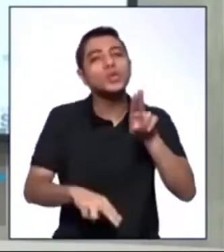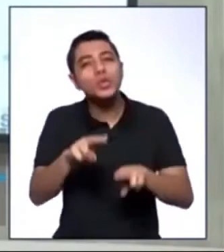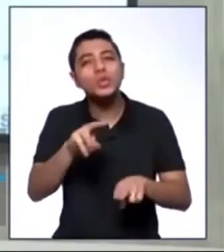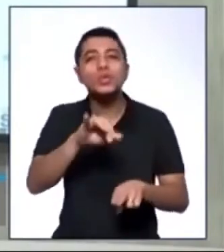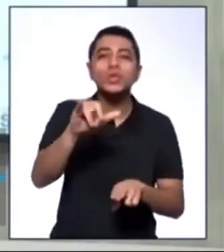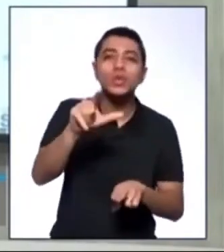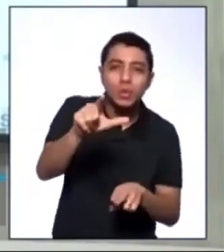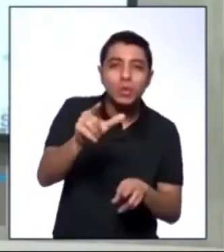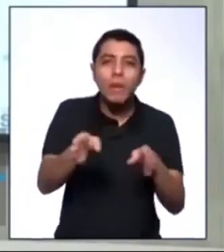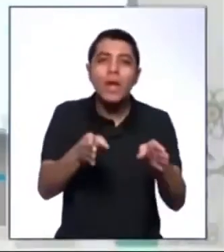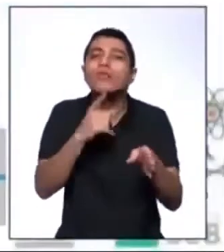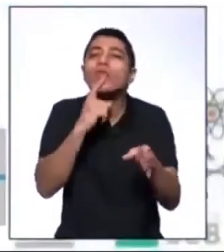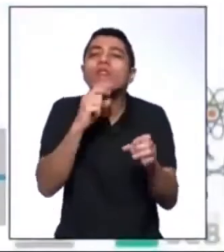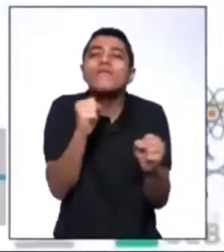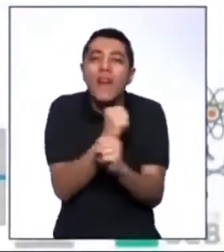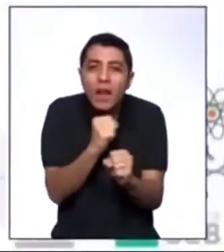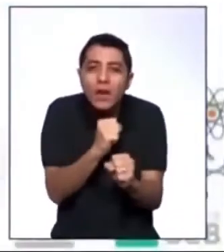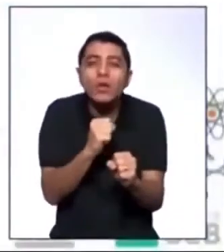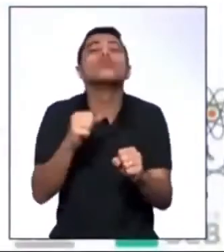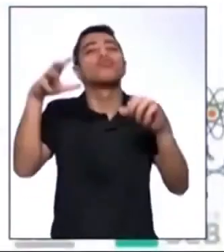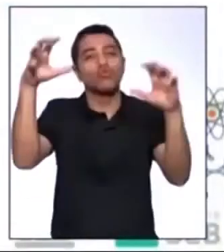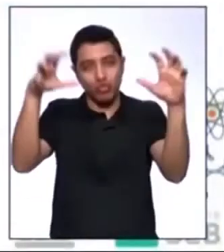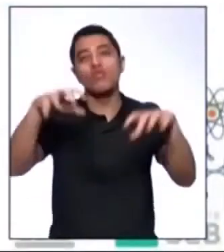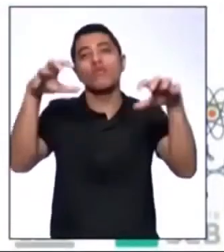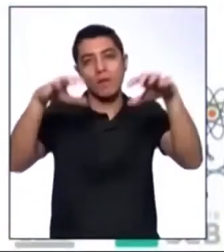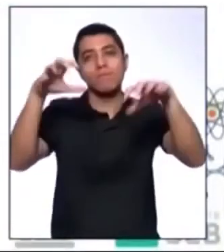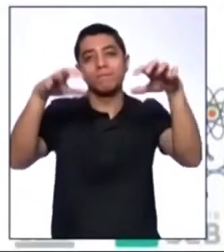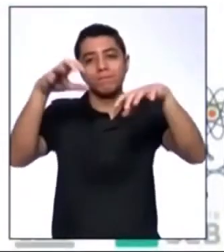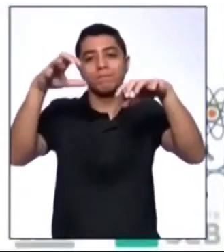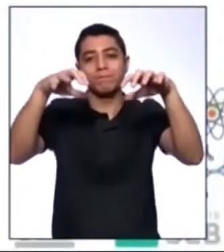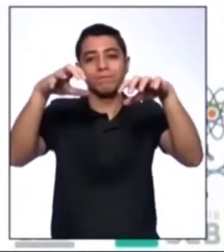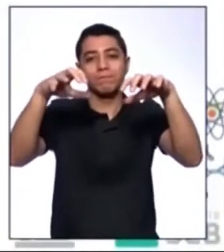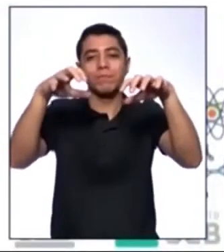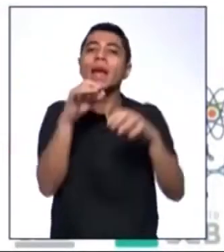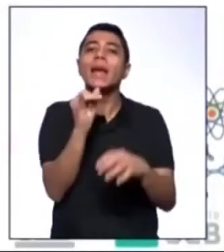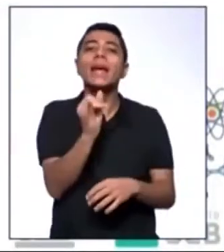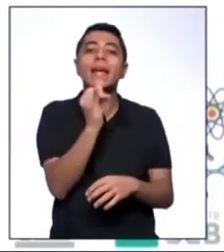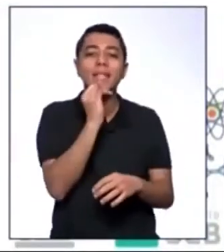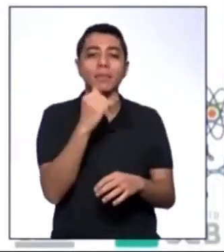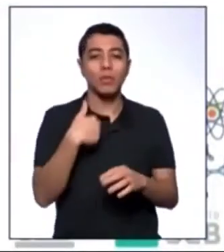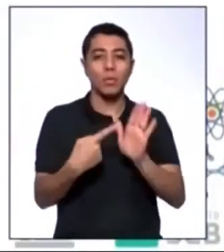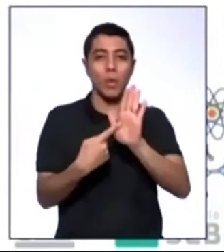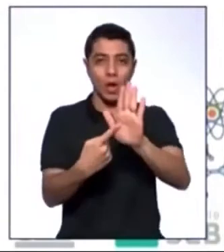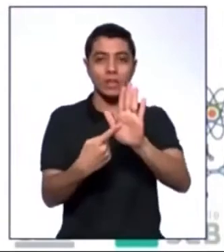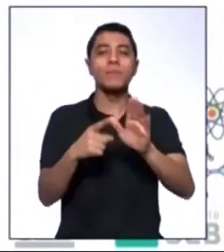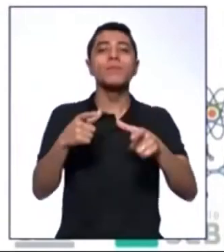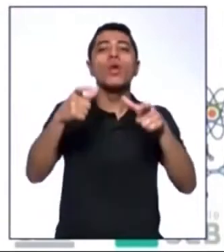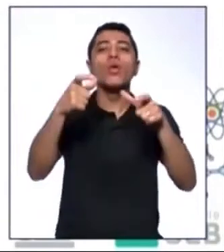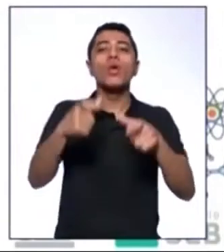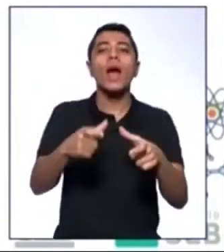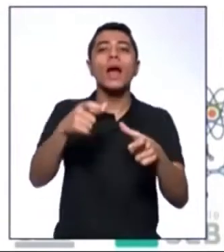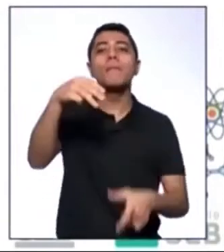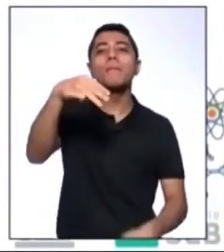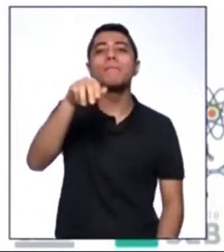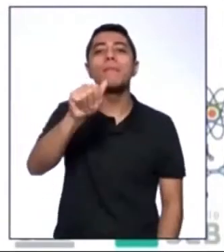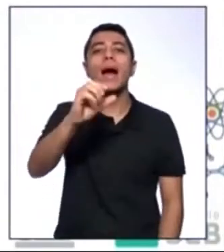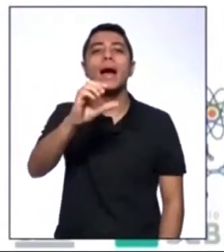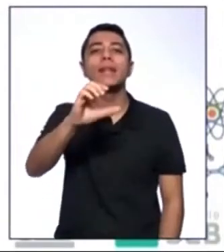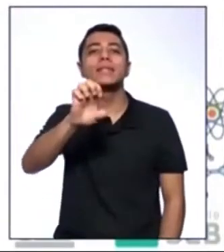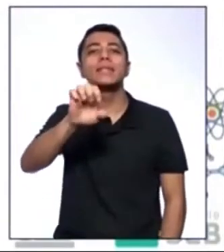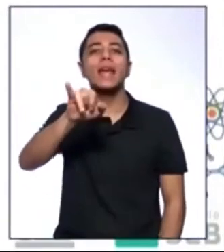julho, nós temos chuva. Eu estou pegando aqui, por exemplo, um climograma de Maceió, para você entender que ele está lá na fachada do Oceano